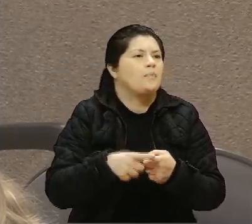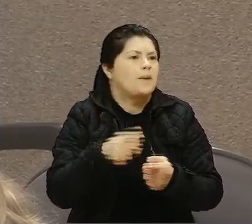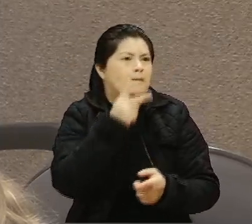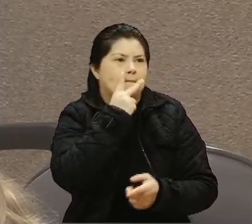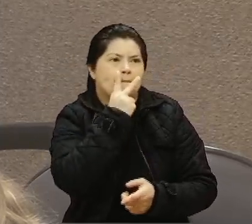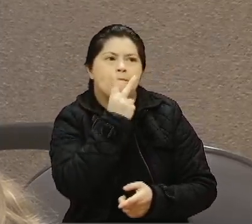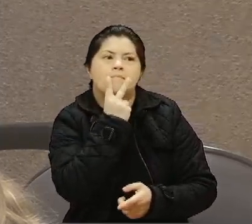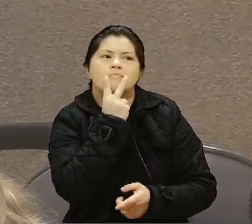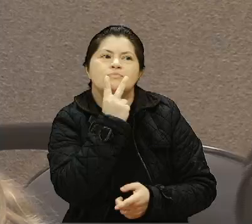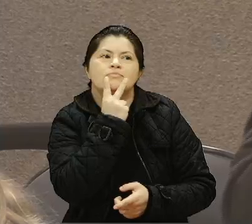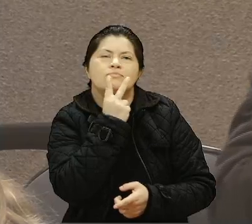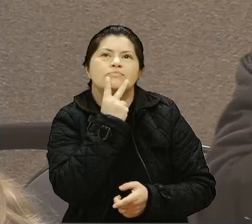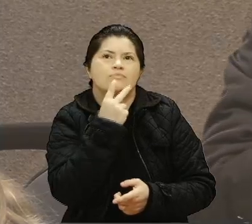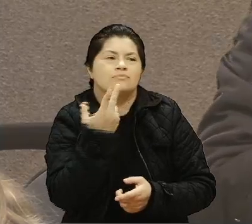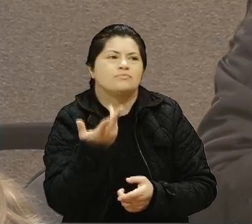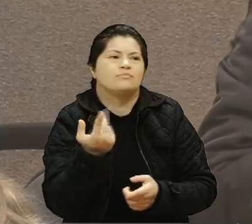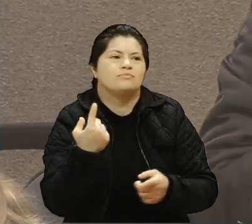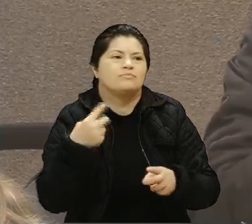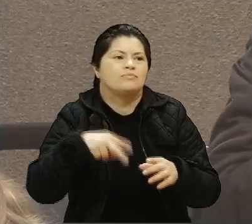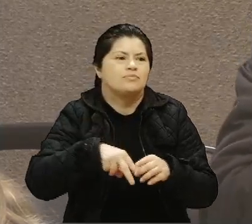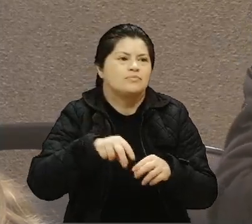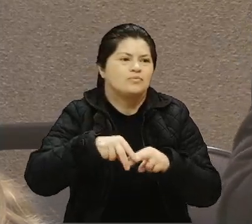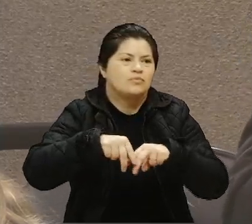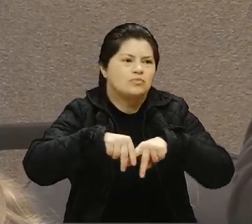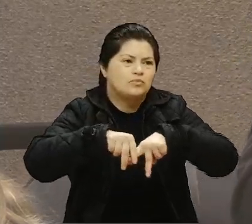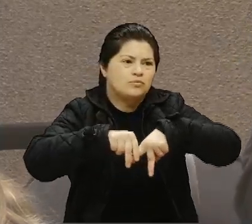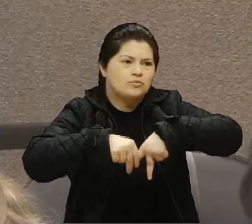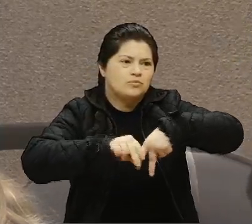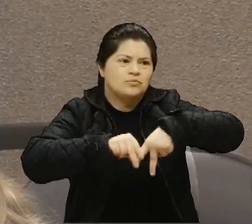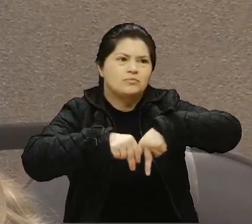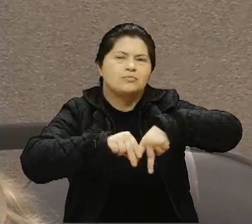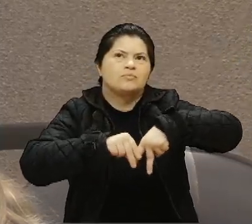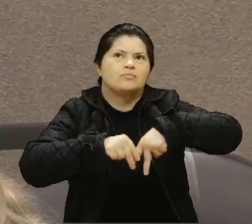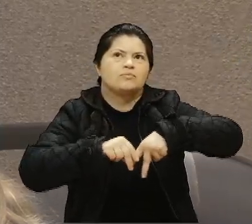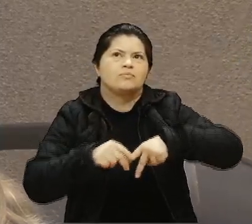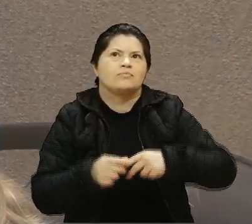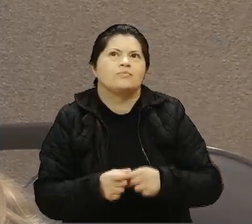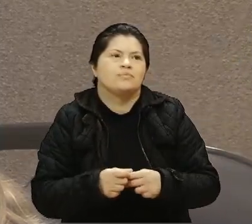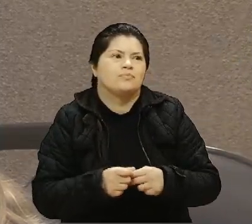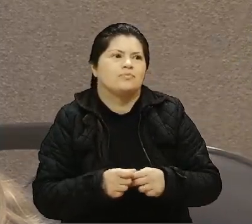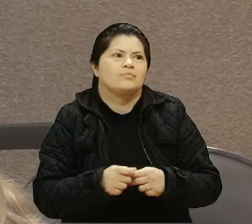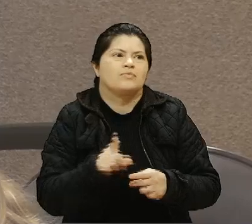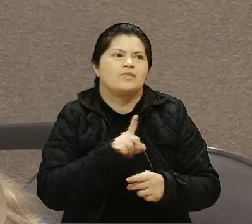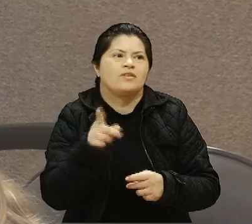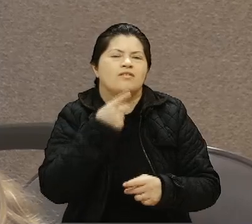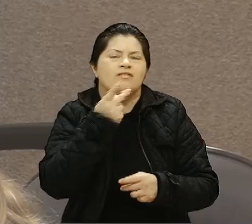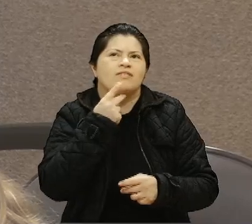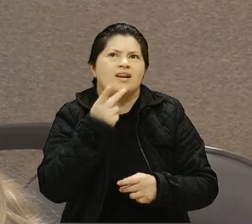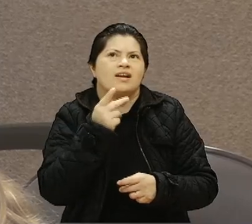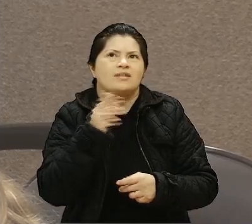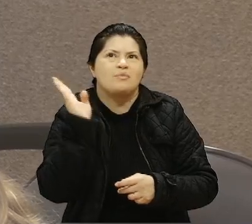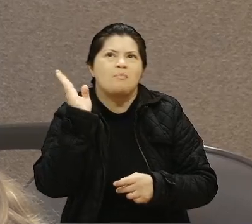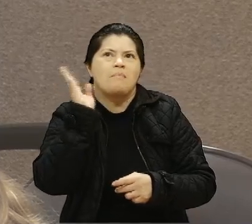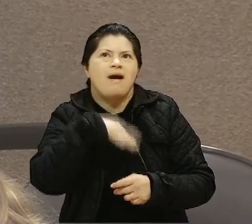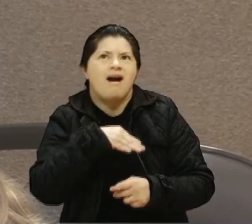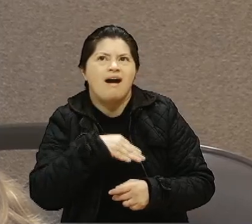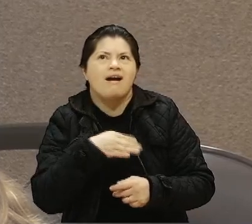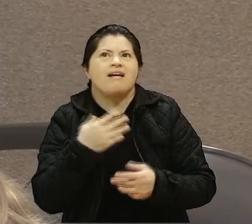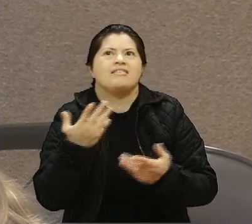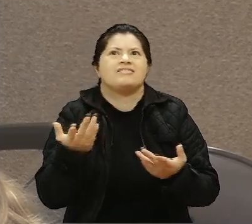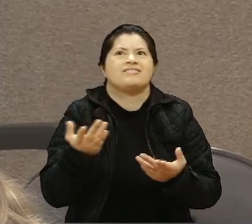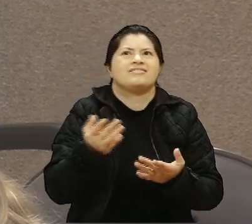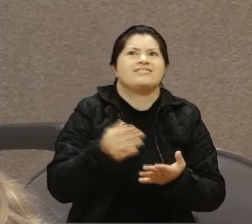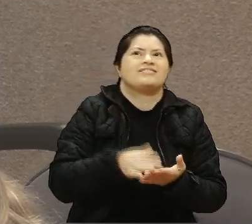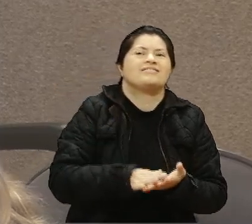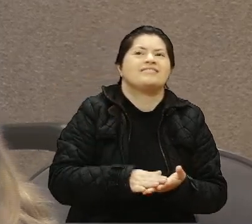uma tornozeleira. E eu perguntei para o chefe de gabinete do prefeito quem que era esse cara. Ele disse, esse daí falou mal na tribuna do Alexandre de Moraes, o Alexandre de Moraes mandou botar